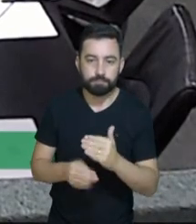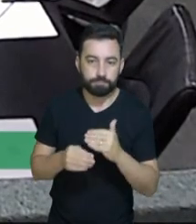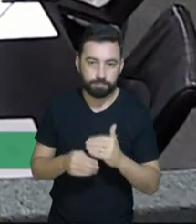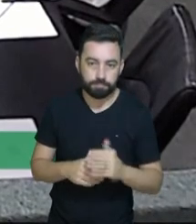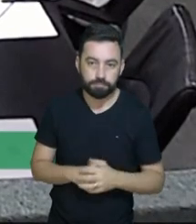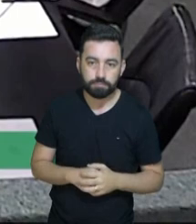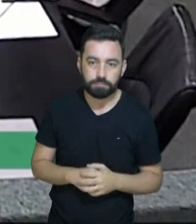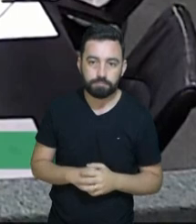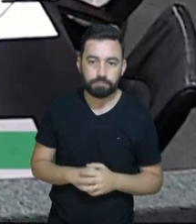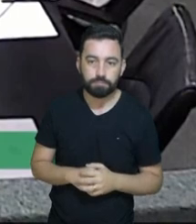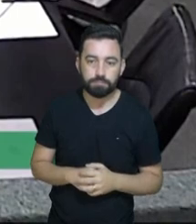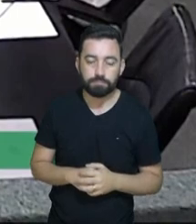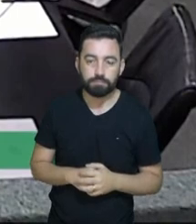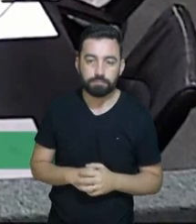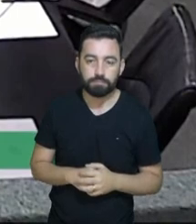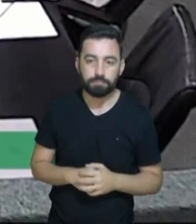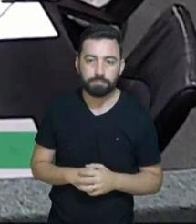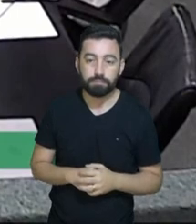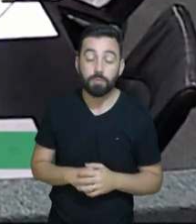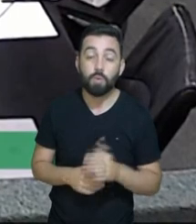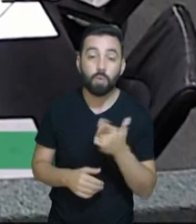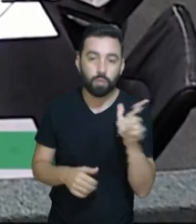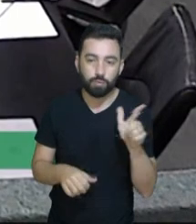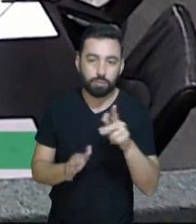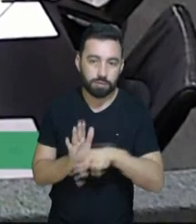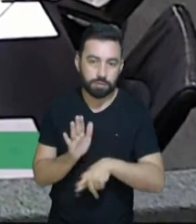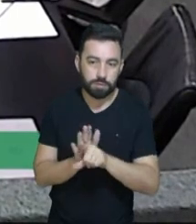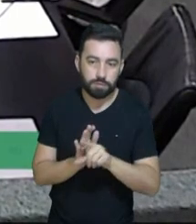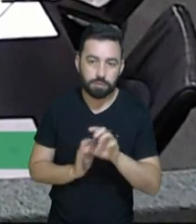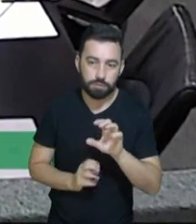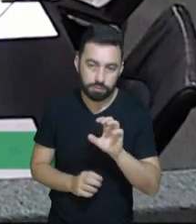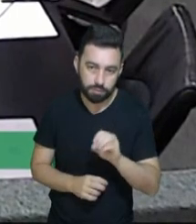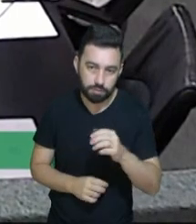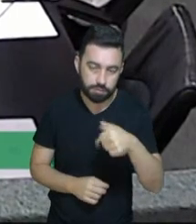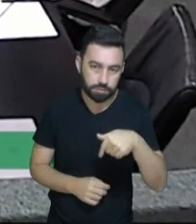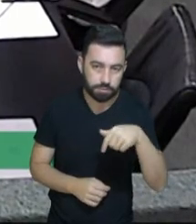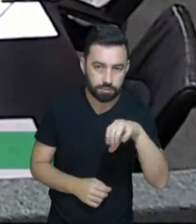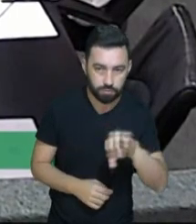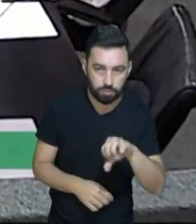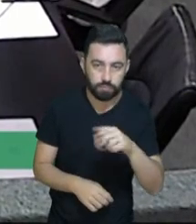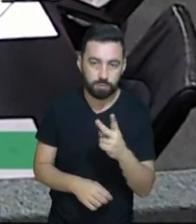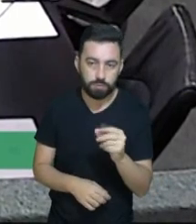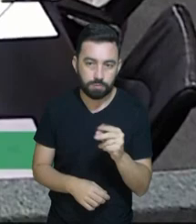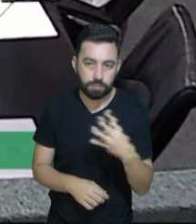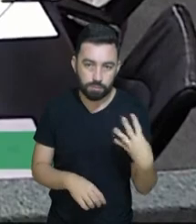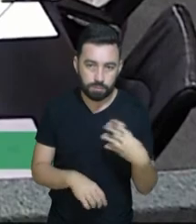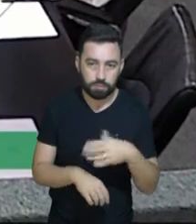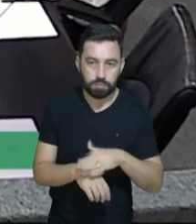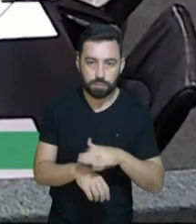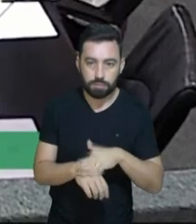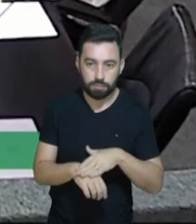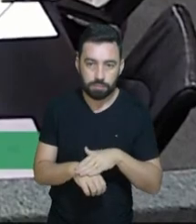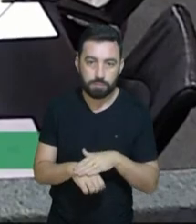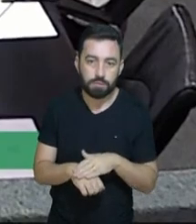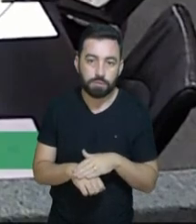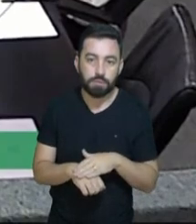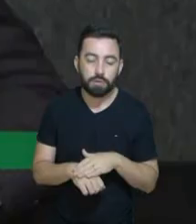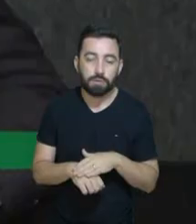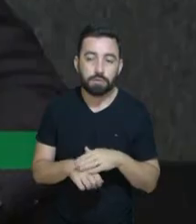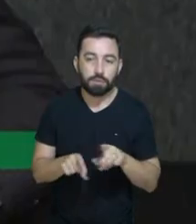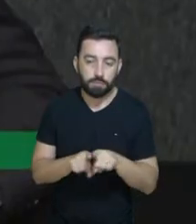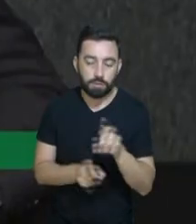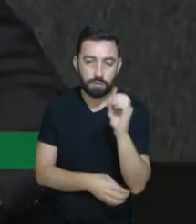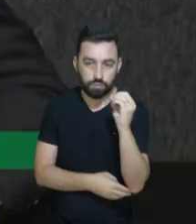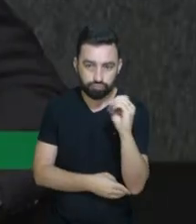pedir diligência ao referido projeto o próximo é projeto de lei 0189 2024 de autoria do deputado Oscar